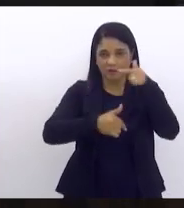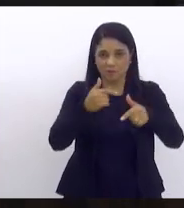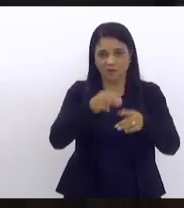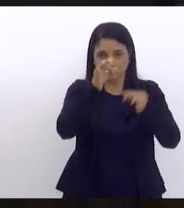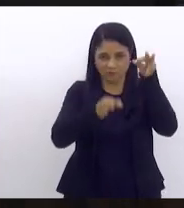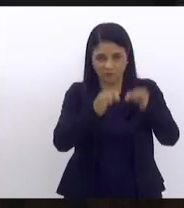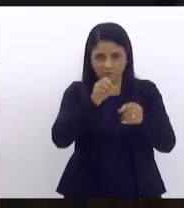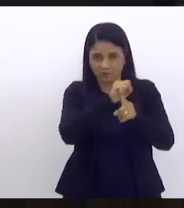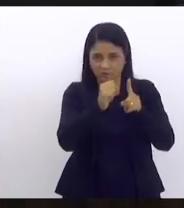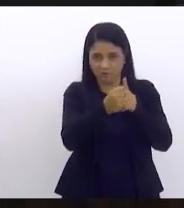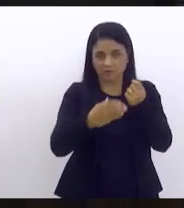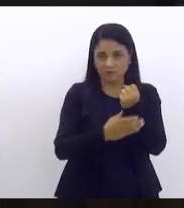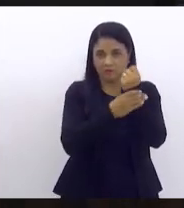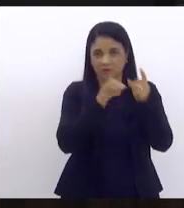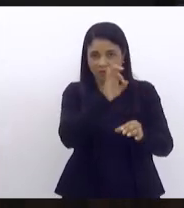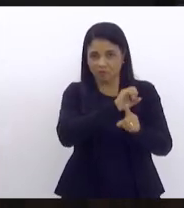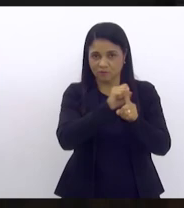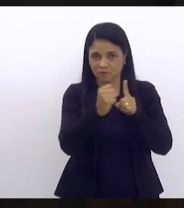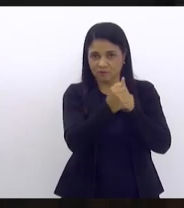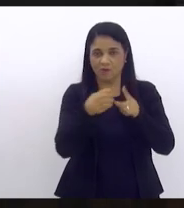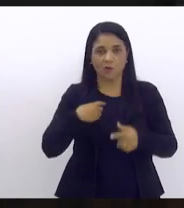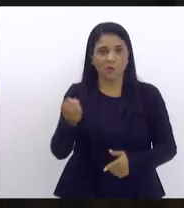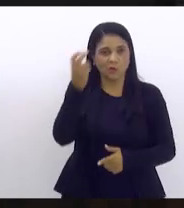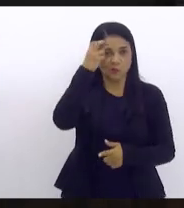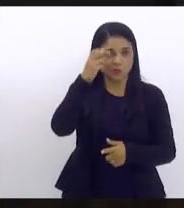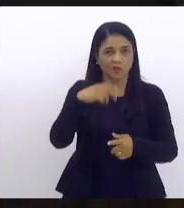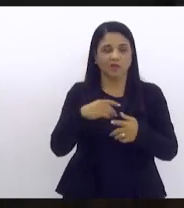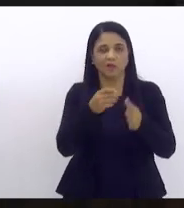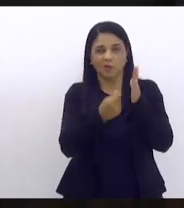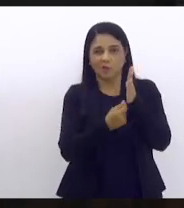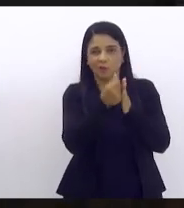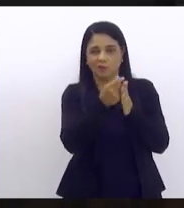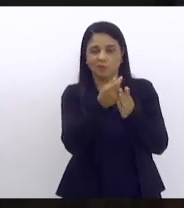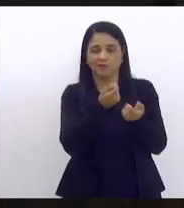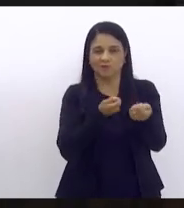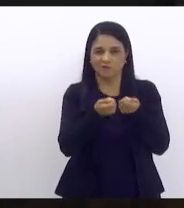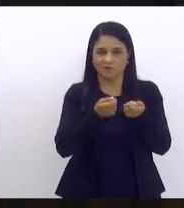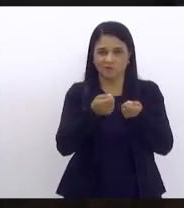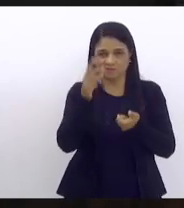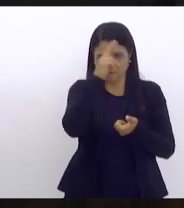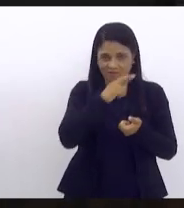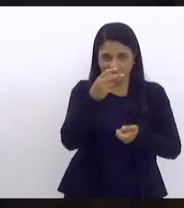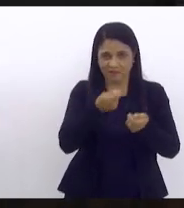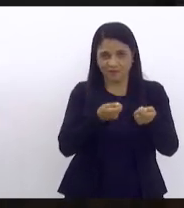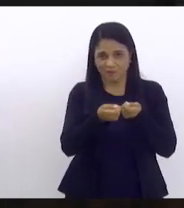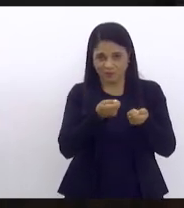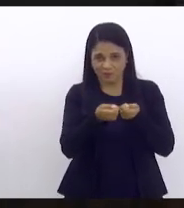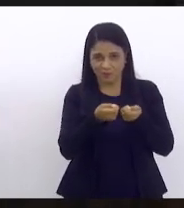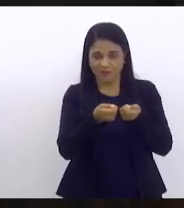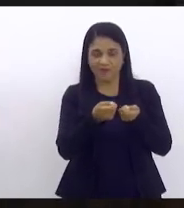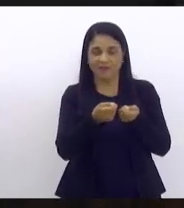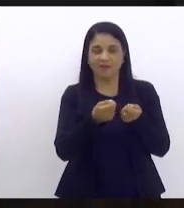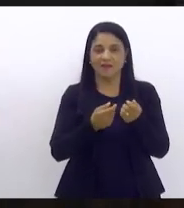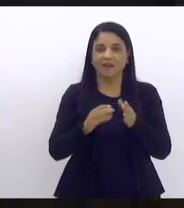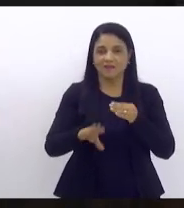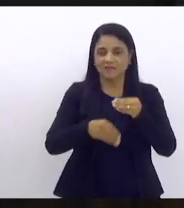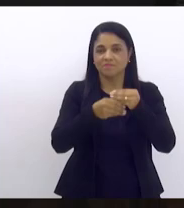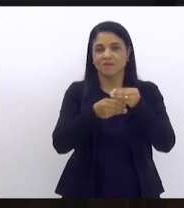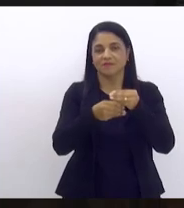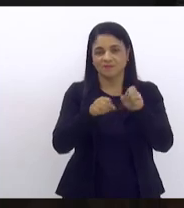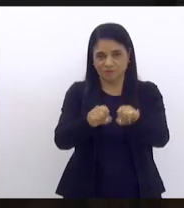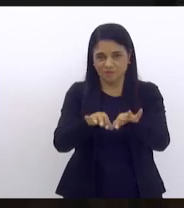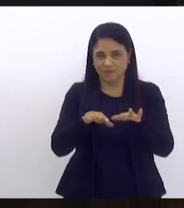legislação social, seguridade social, de cultura e de orçamento, finanças, fiscalização financeira e controle, as emendas de